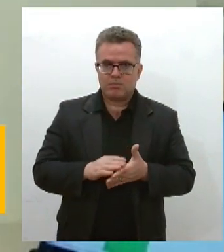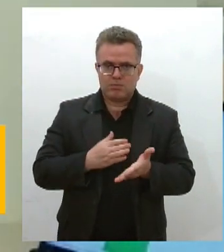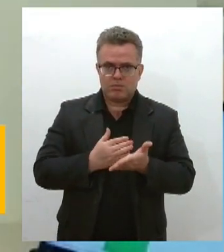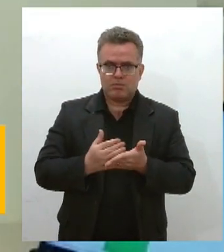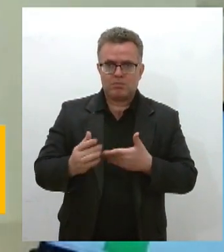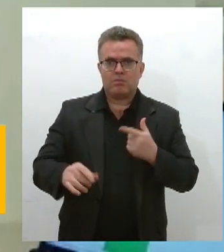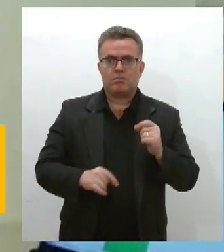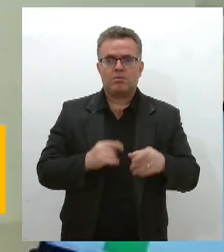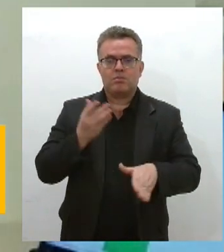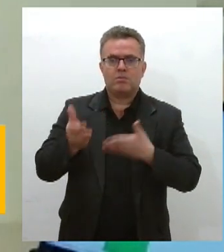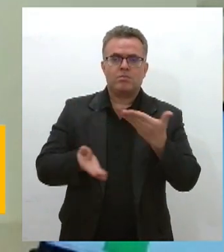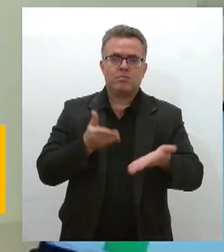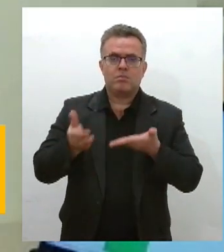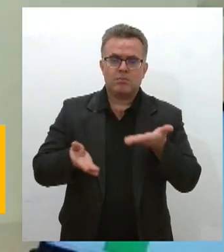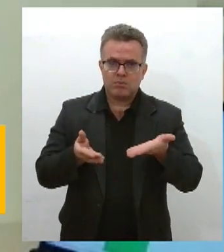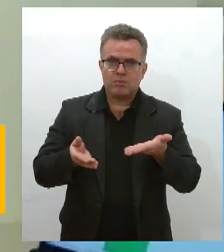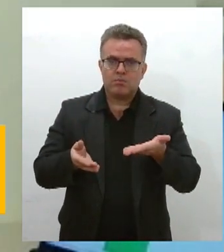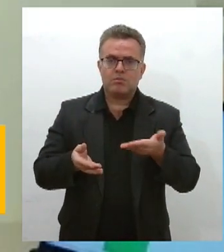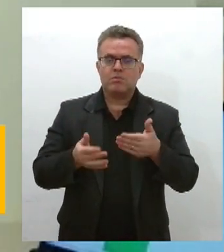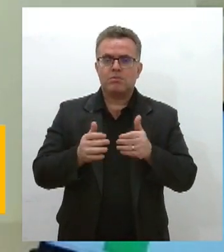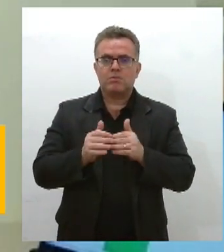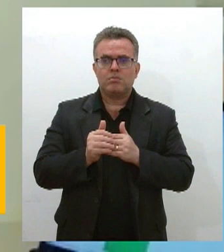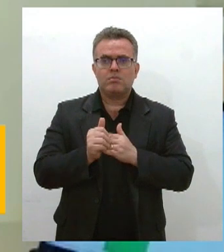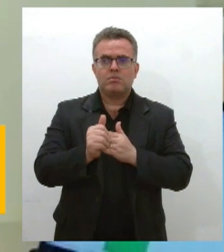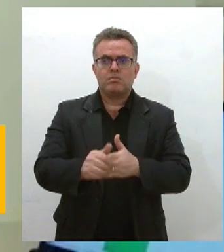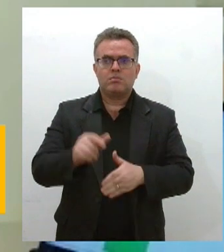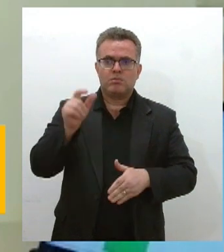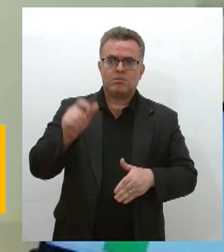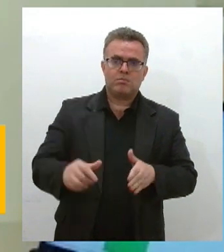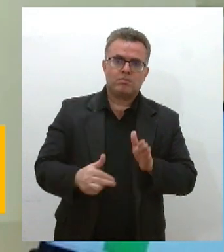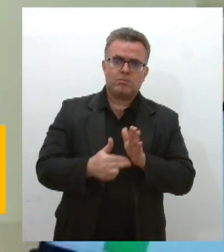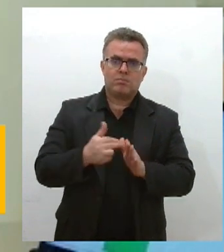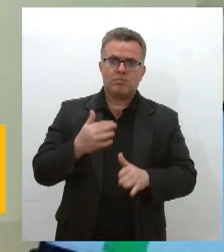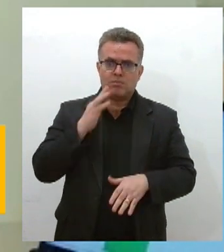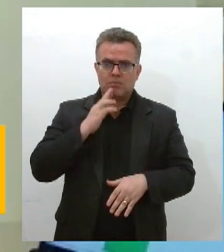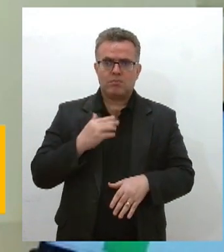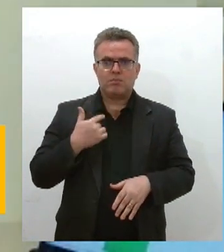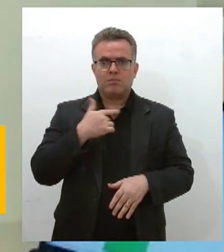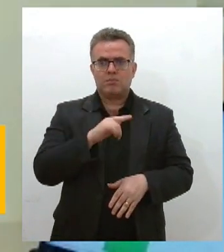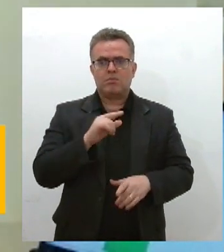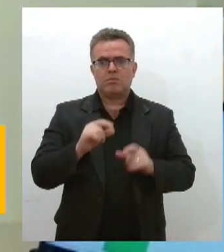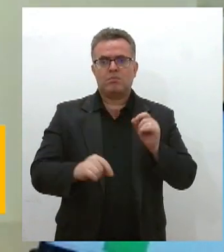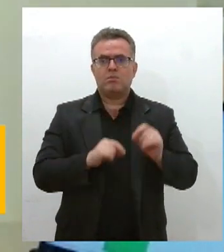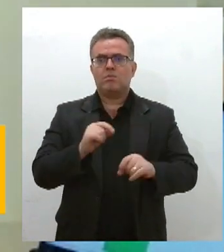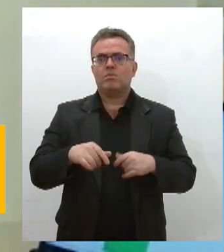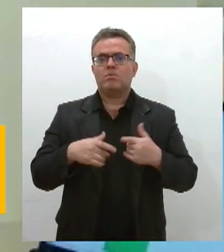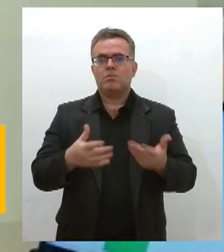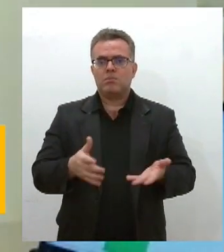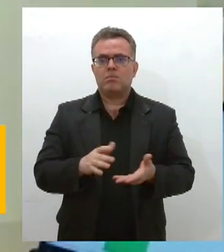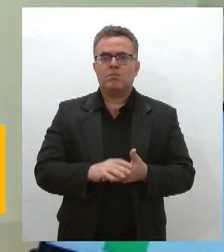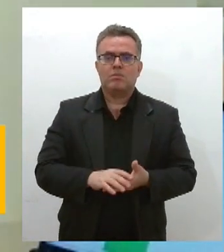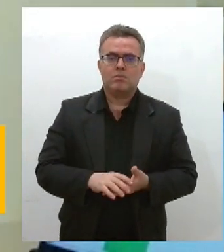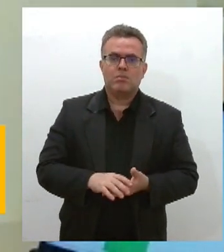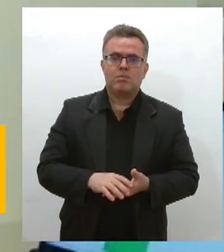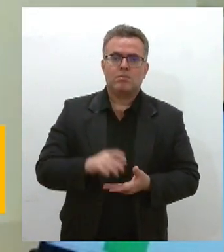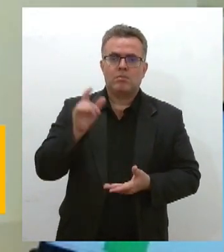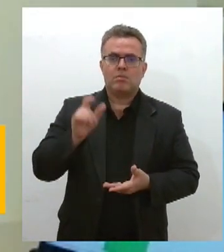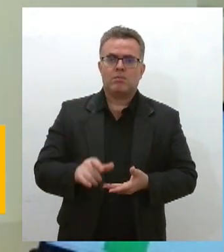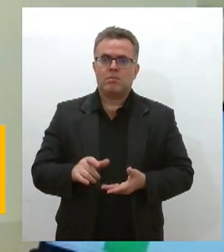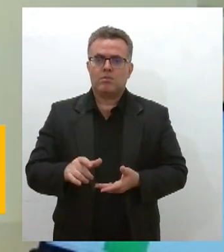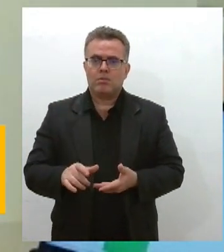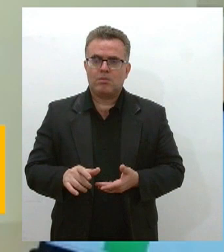tratamento deixa de ser conduzido pelo cirurgião dentista e passa a ser conduzido pelo cirurgião de cabeça e pescoço.